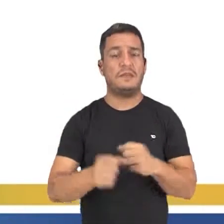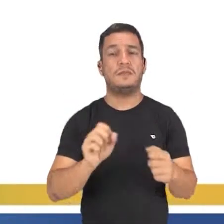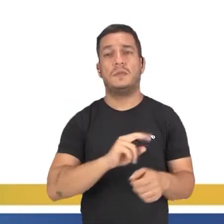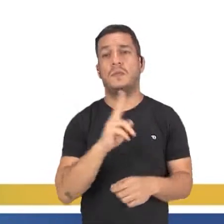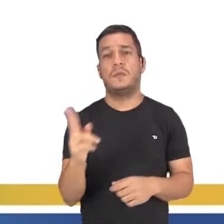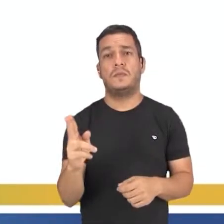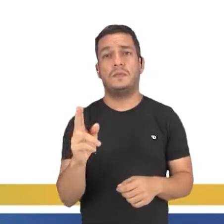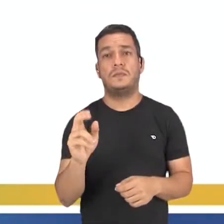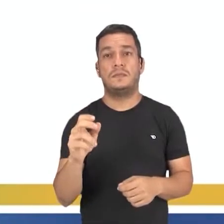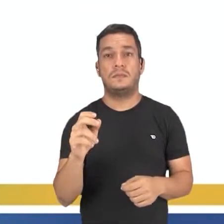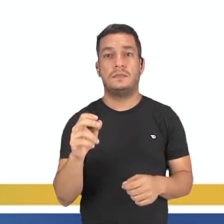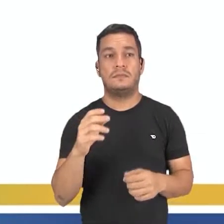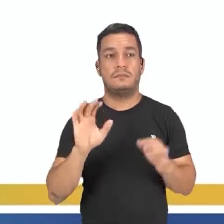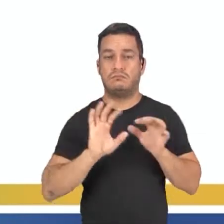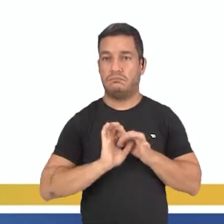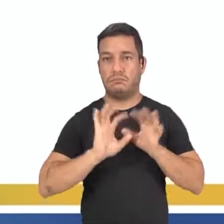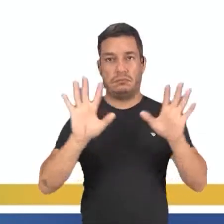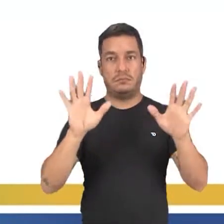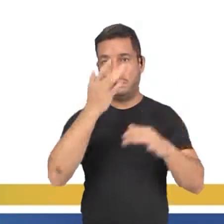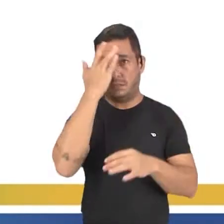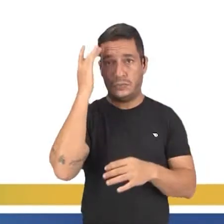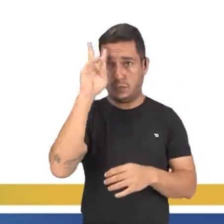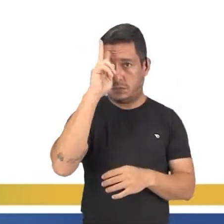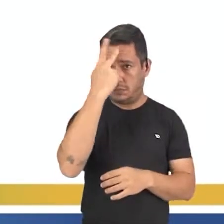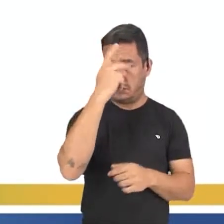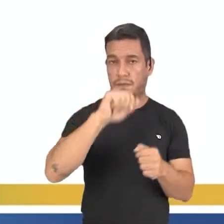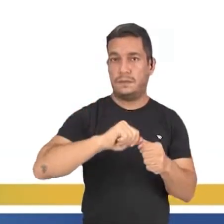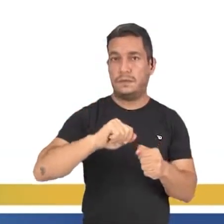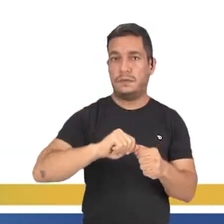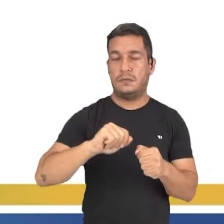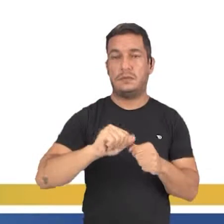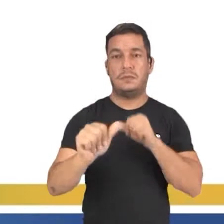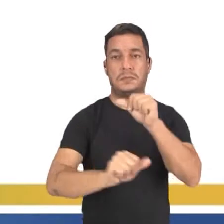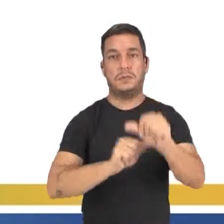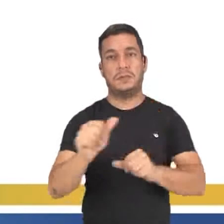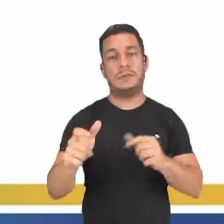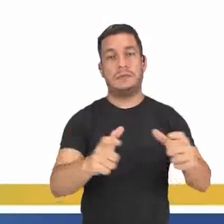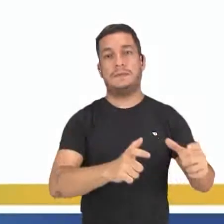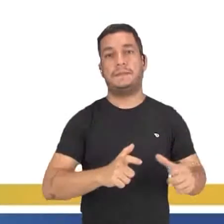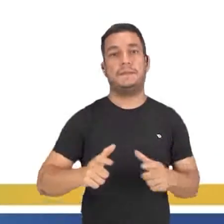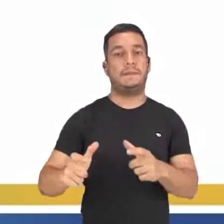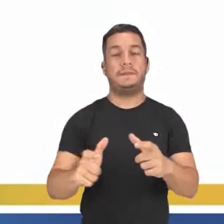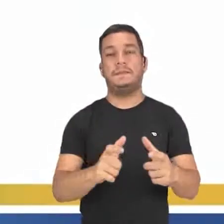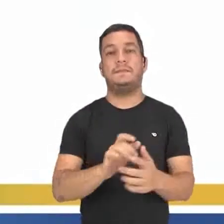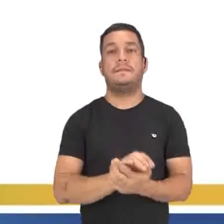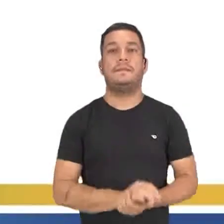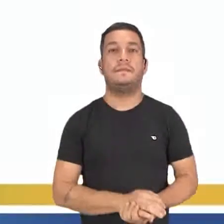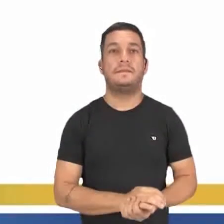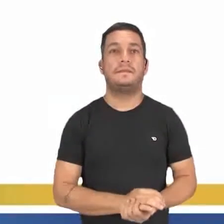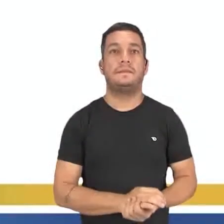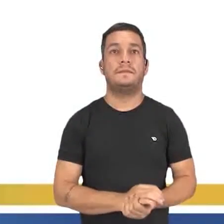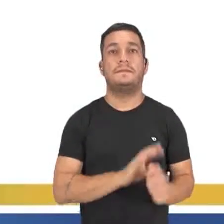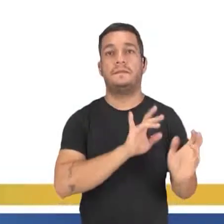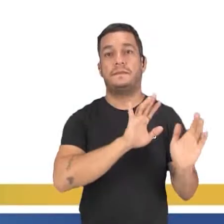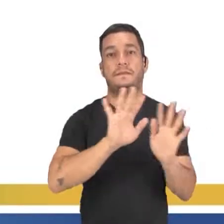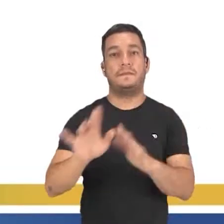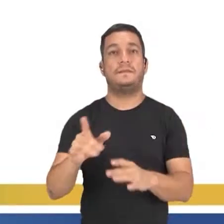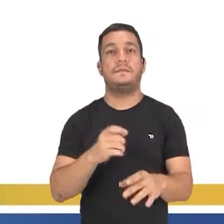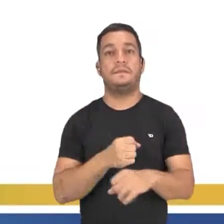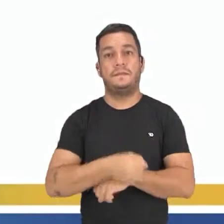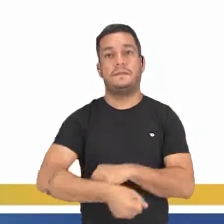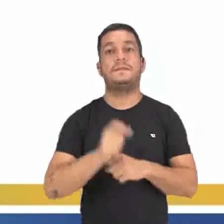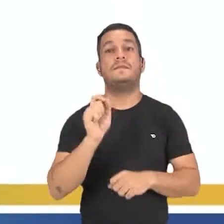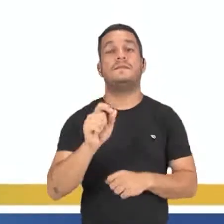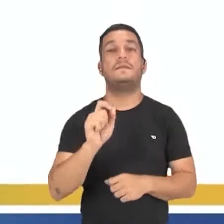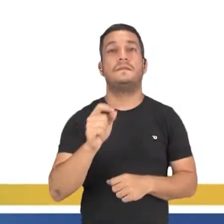ou espontâneo, quando a pessoa mesmo decide fazer essa mudança de um lugar para outro. As migrações forçadas